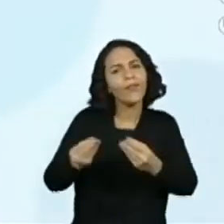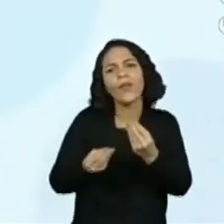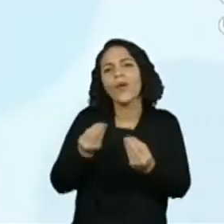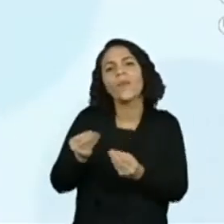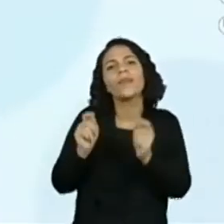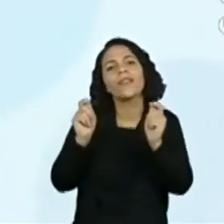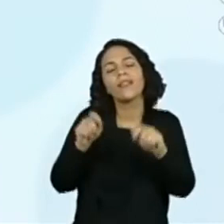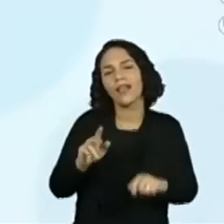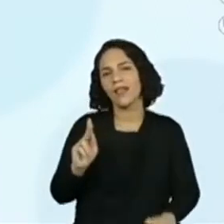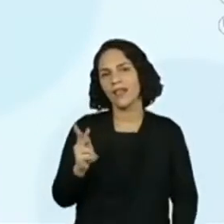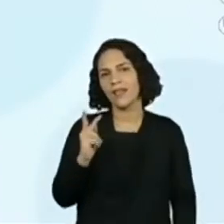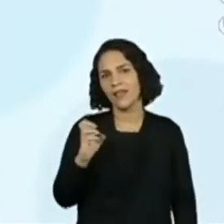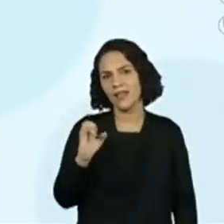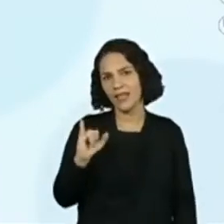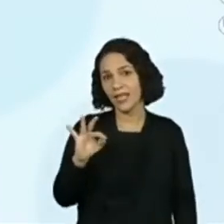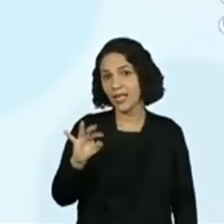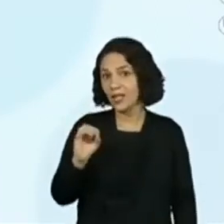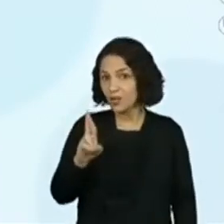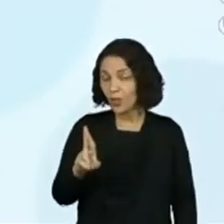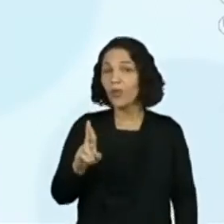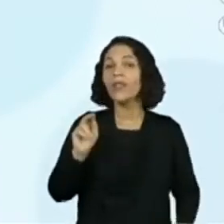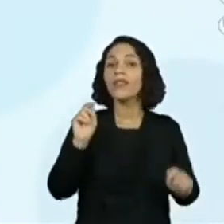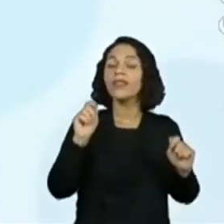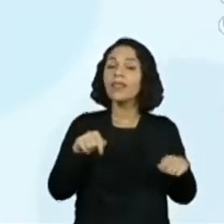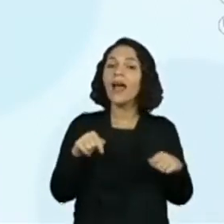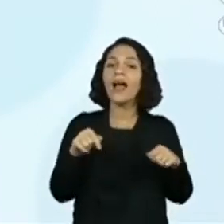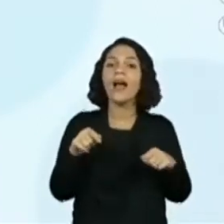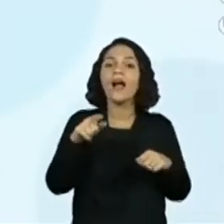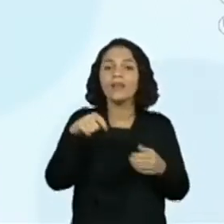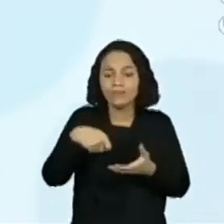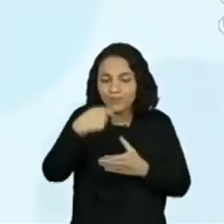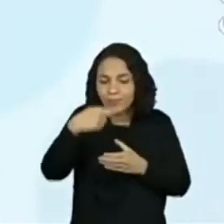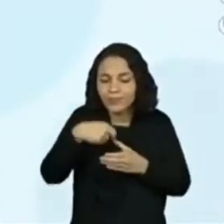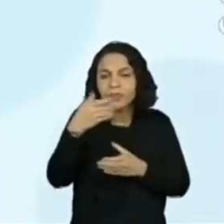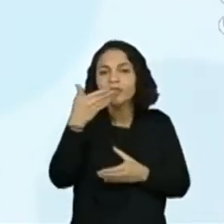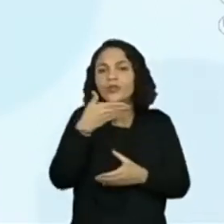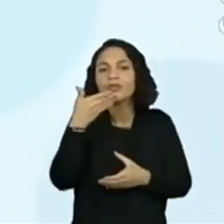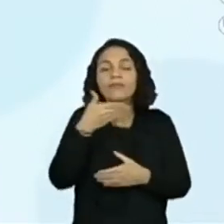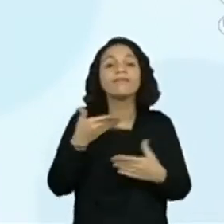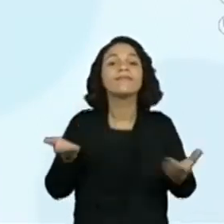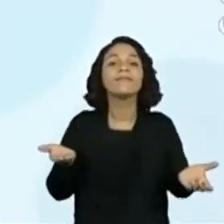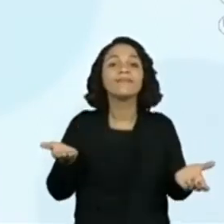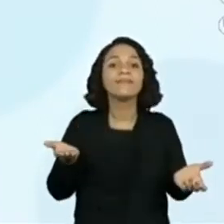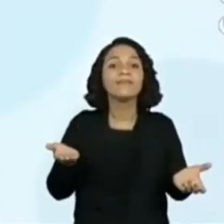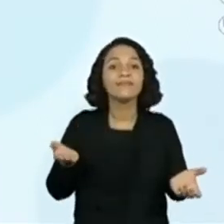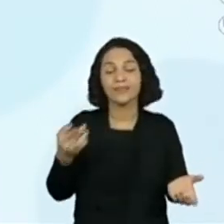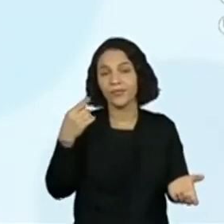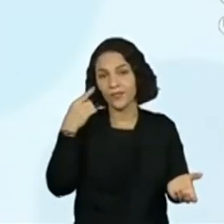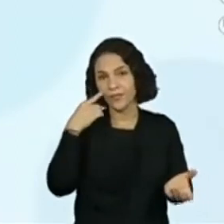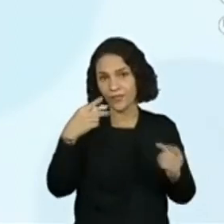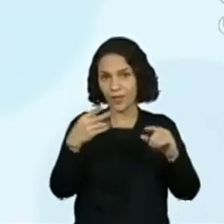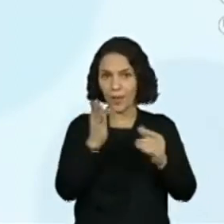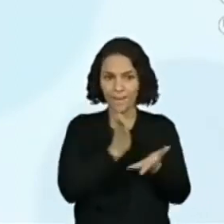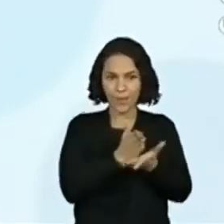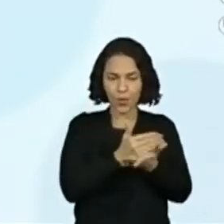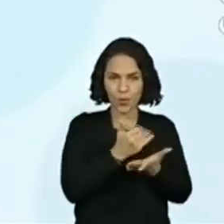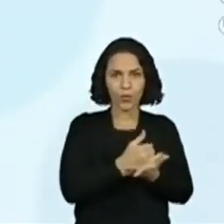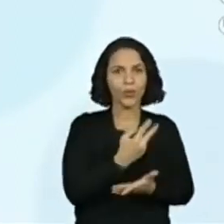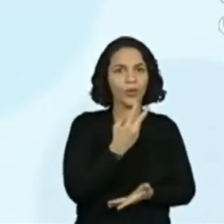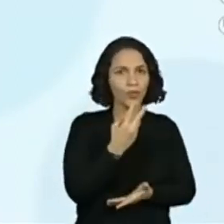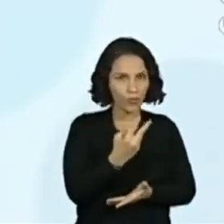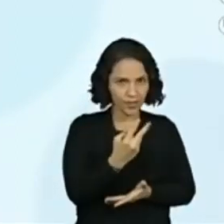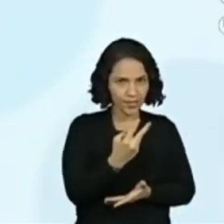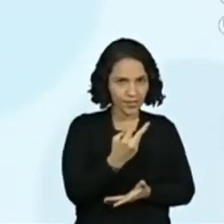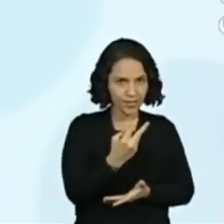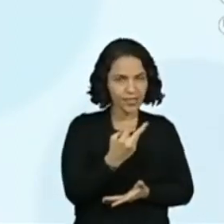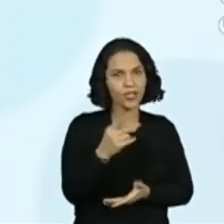Heitor poderá combinar a sua sobremesa? Então ela fez aí 2 tipos de bolo, olha que importante